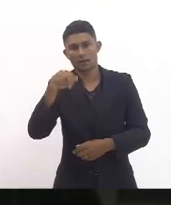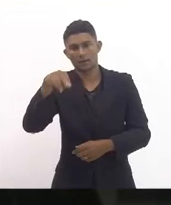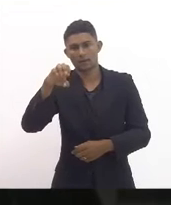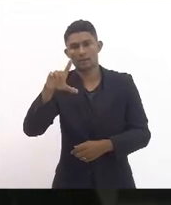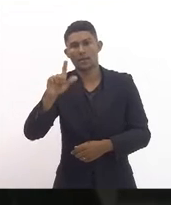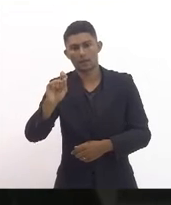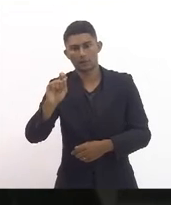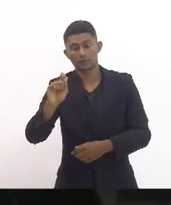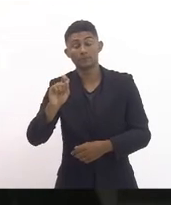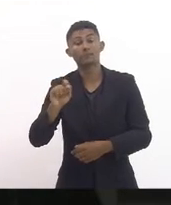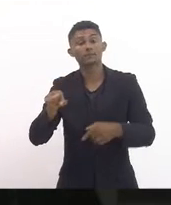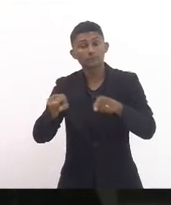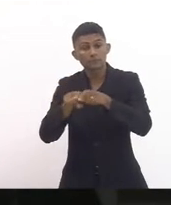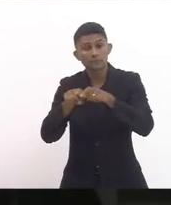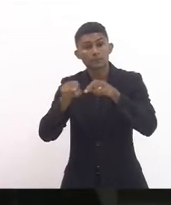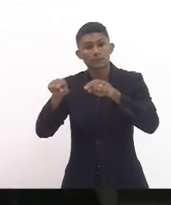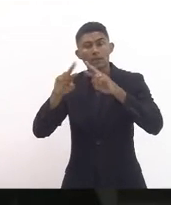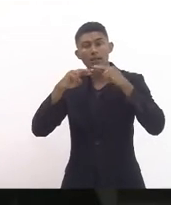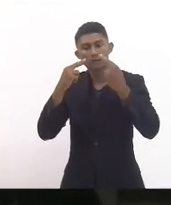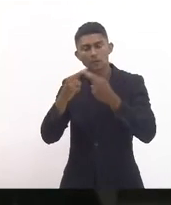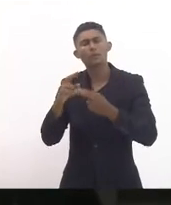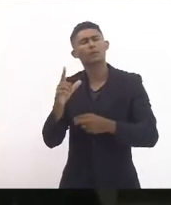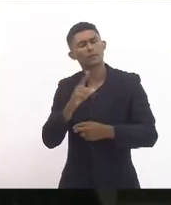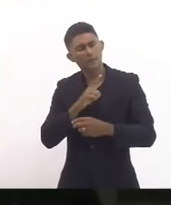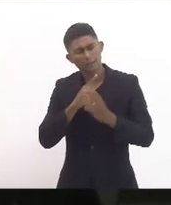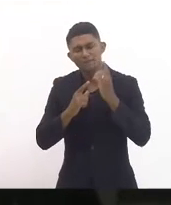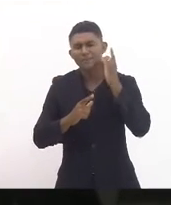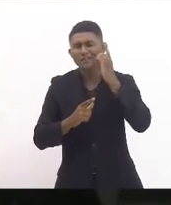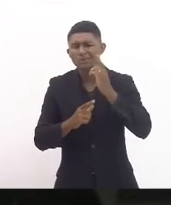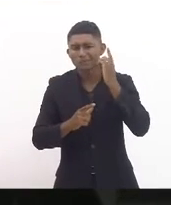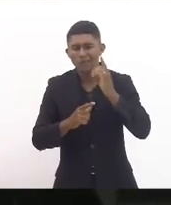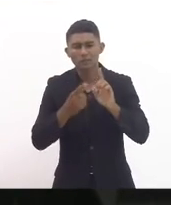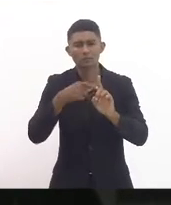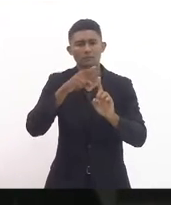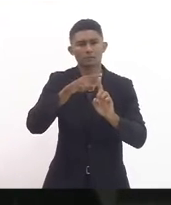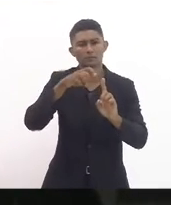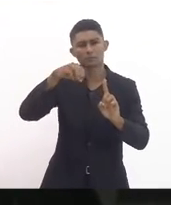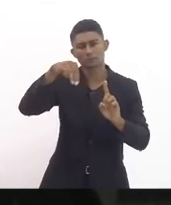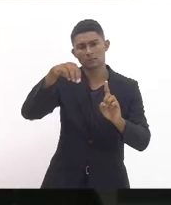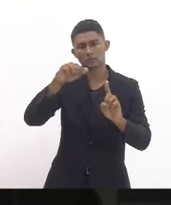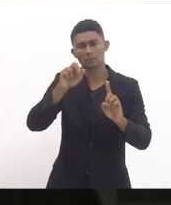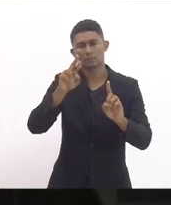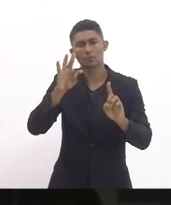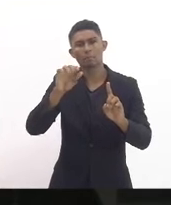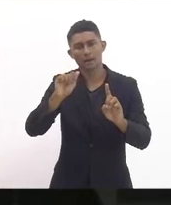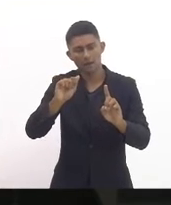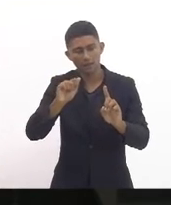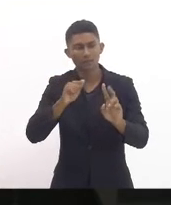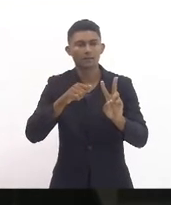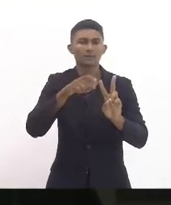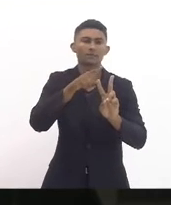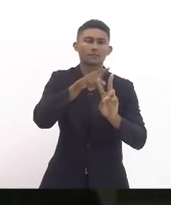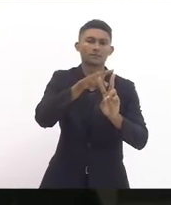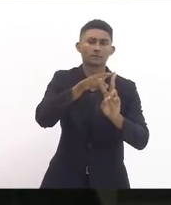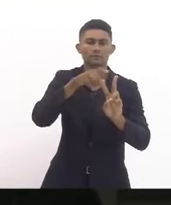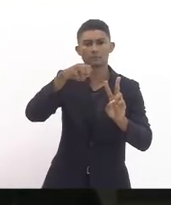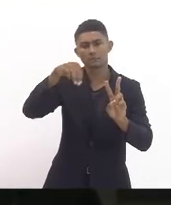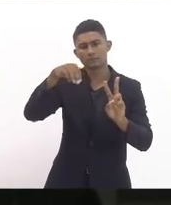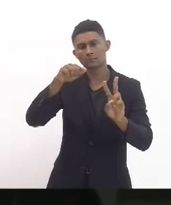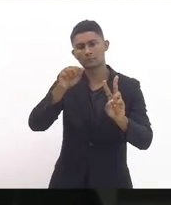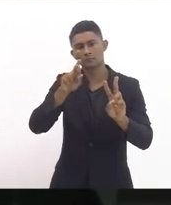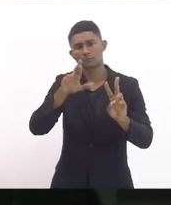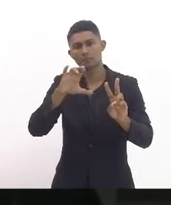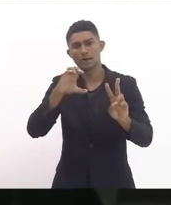presença da deputada Martha Rocha Deputado Márcio Pacheco e do deputado